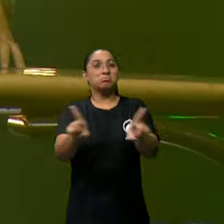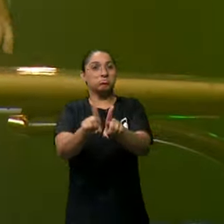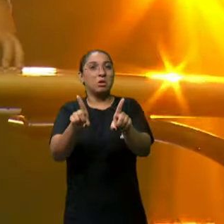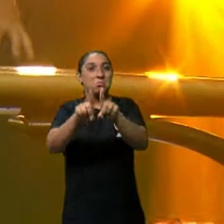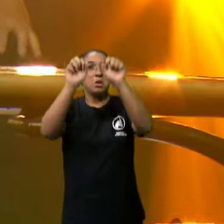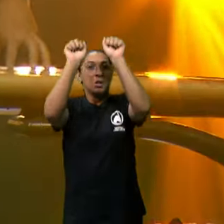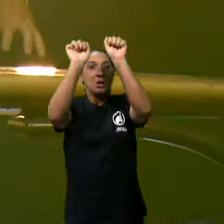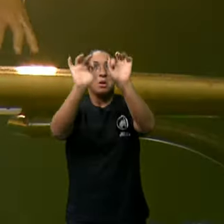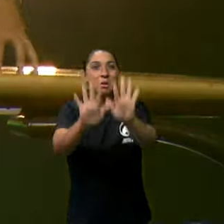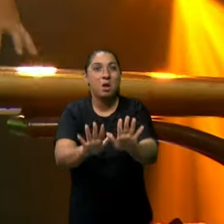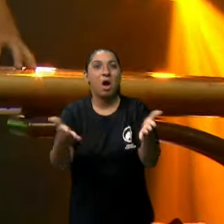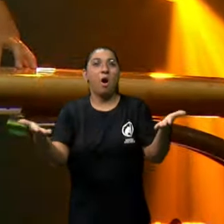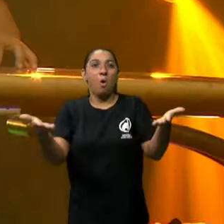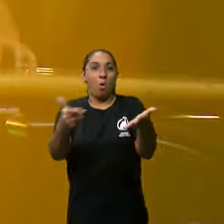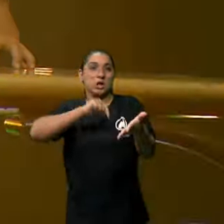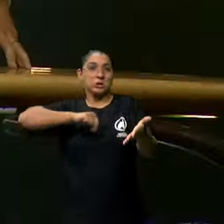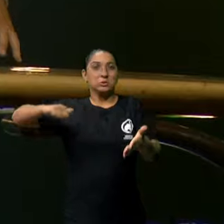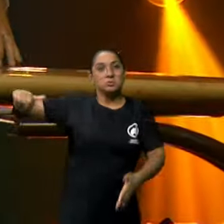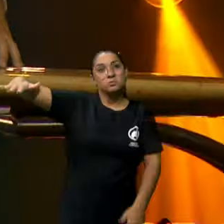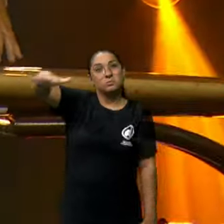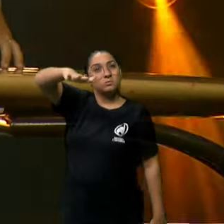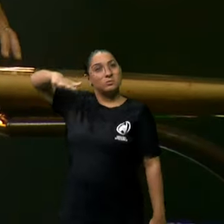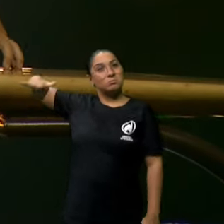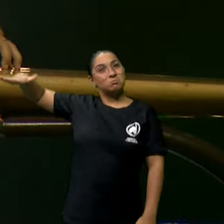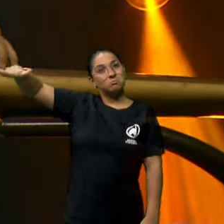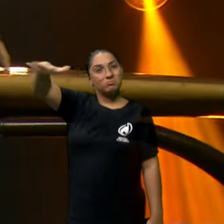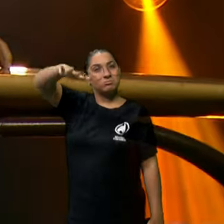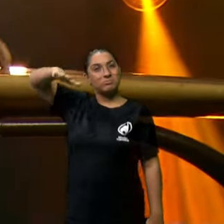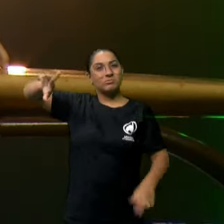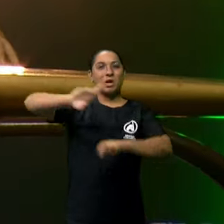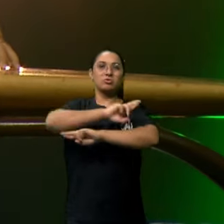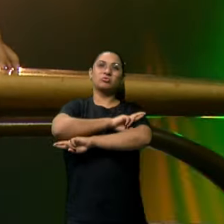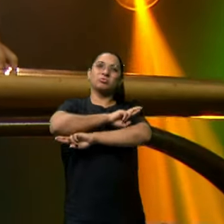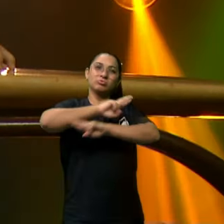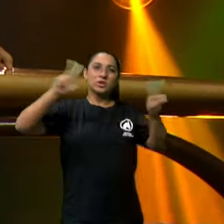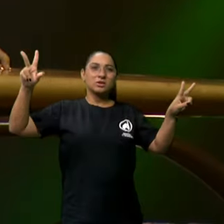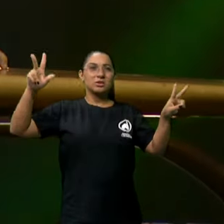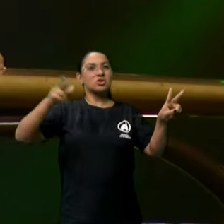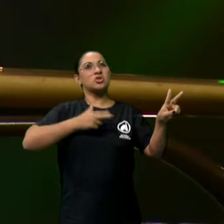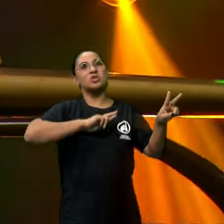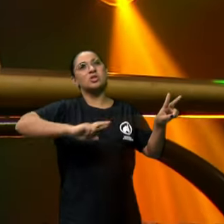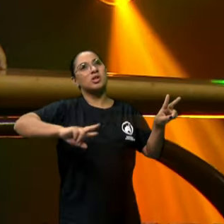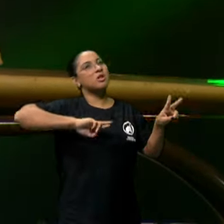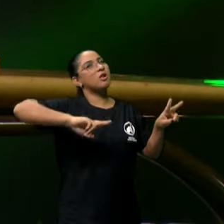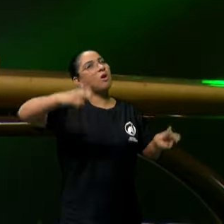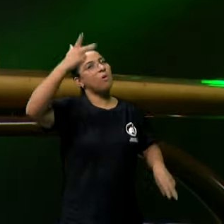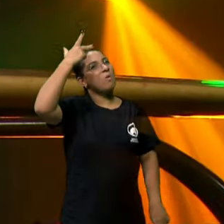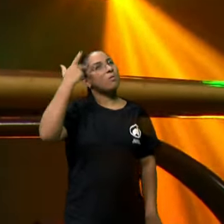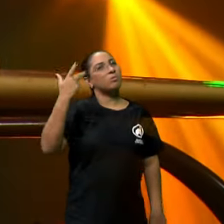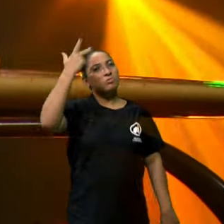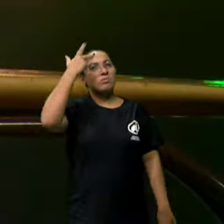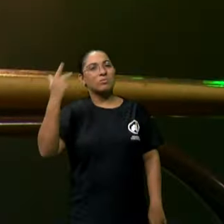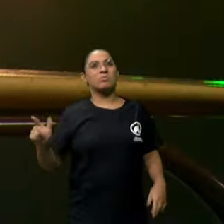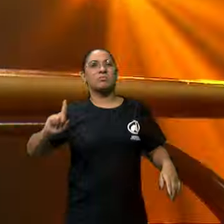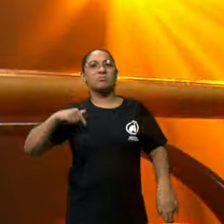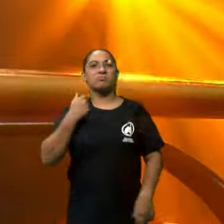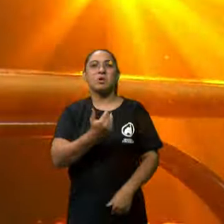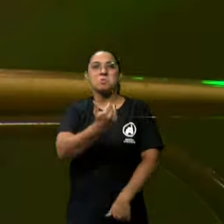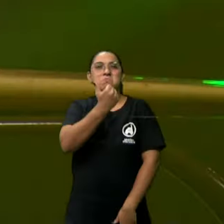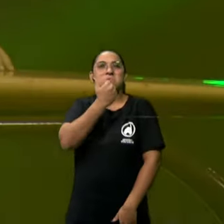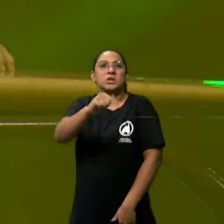vai criando o ambiente e paz parei vai levantando a tua igreja vai